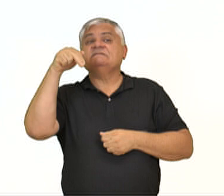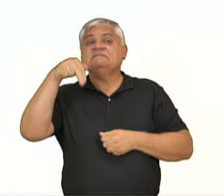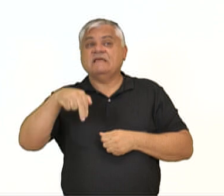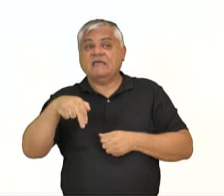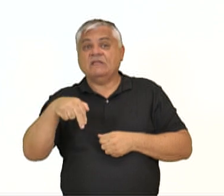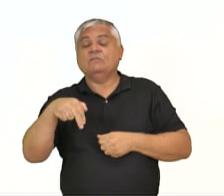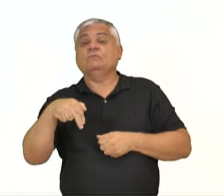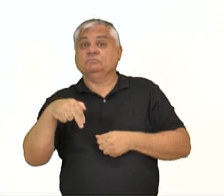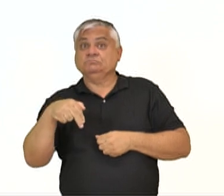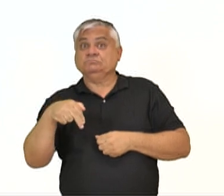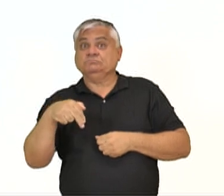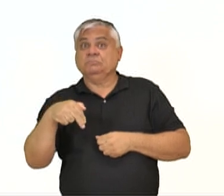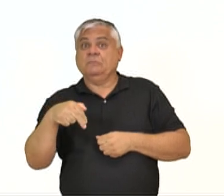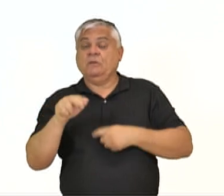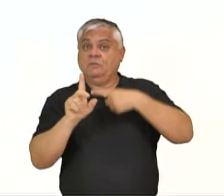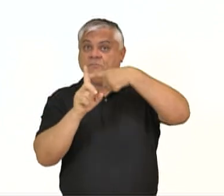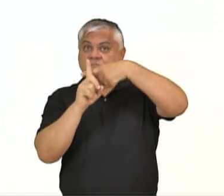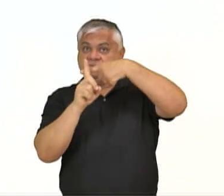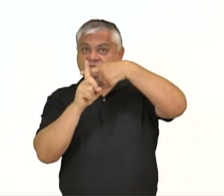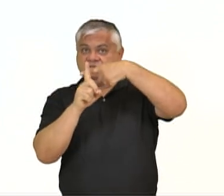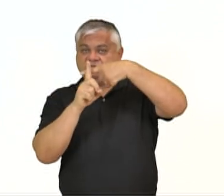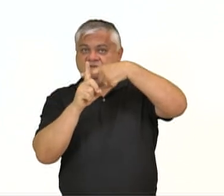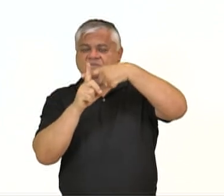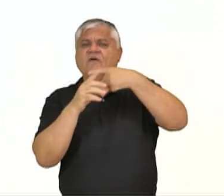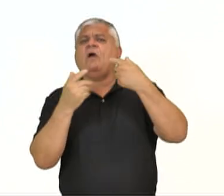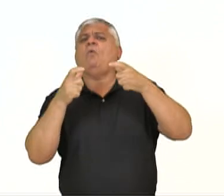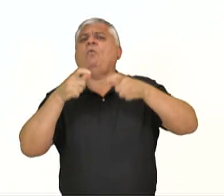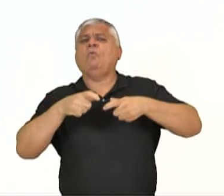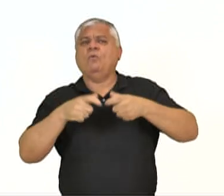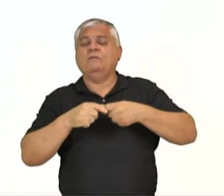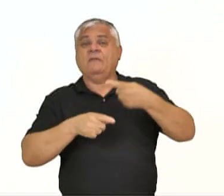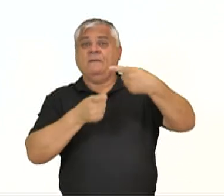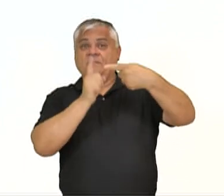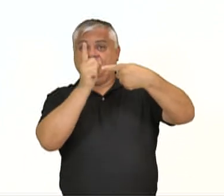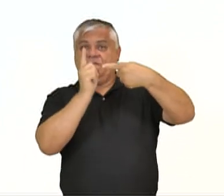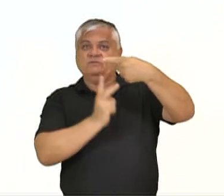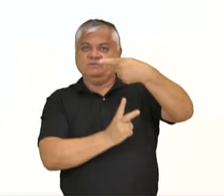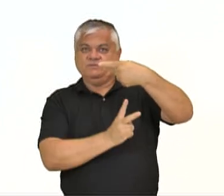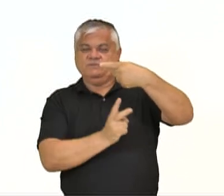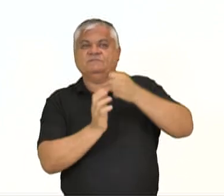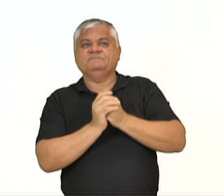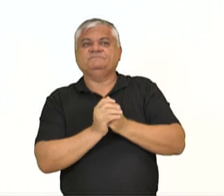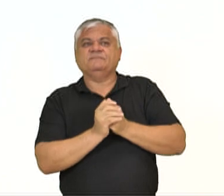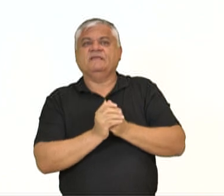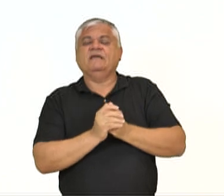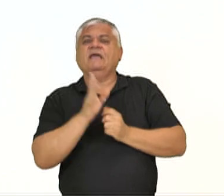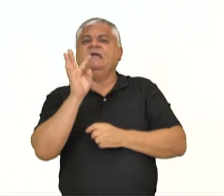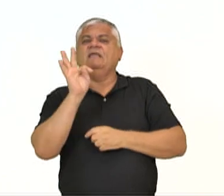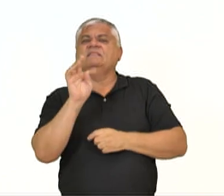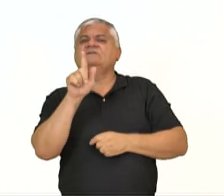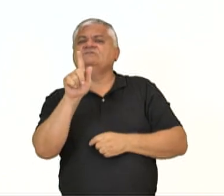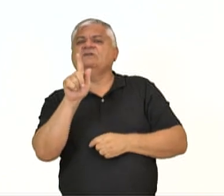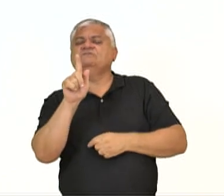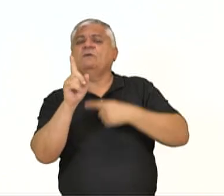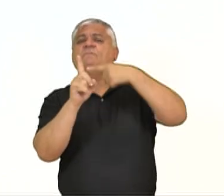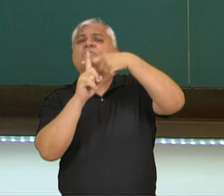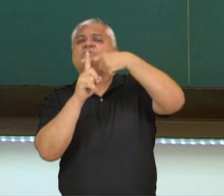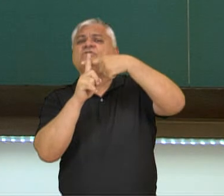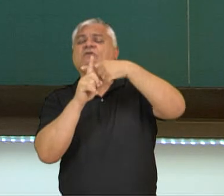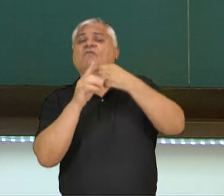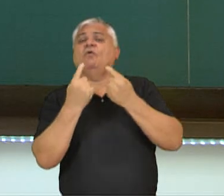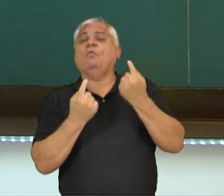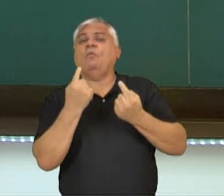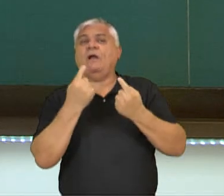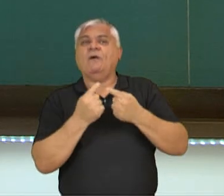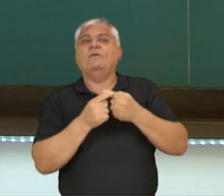ângulo positivo. Anotei, em quais quadrantes eu tenho isso? Primeiro e segundo. Tangente positiva, em quais quadrantes